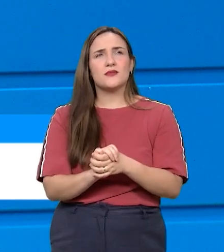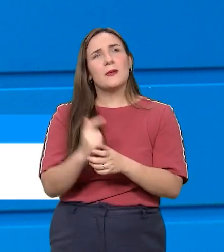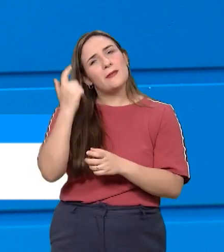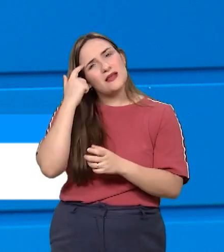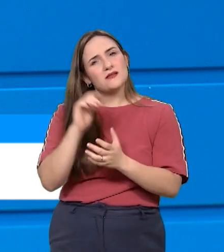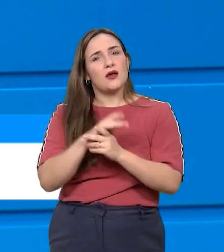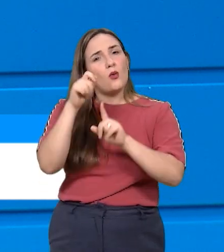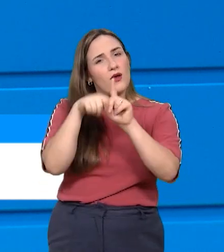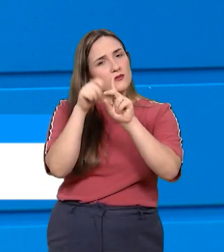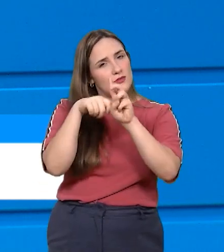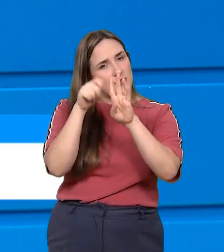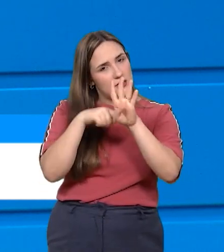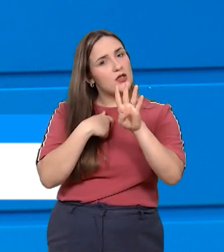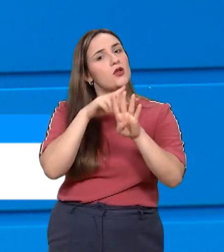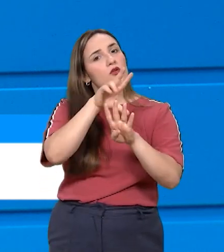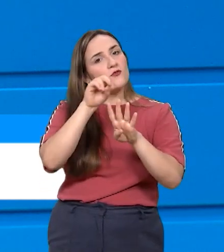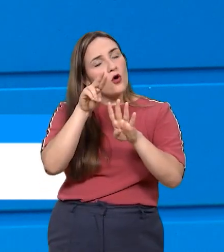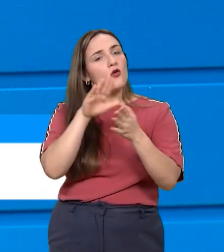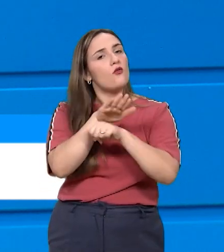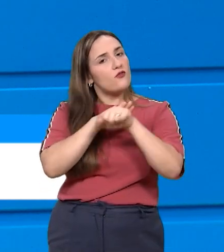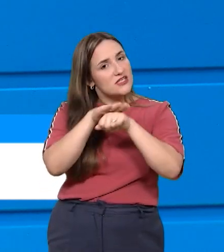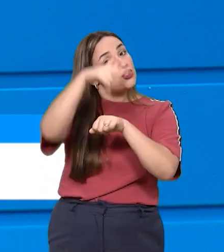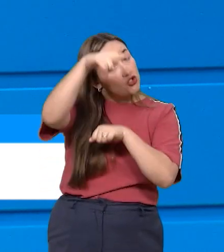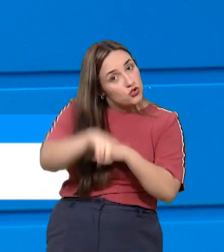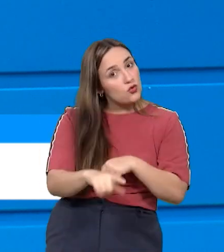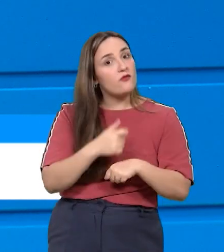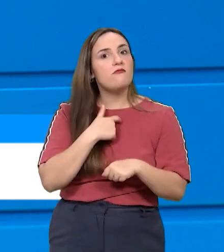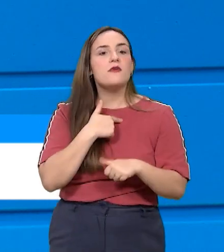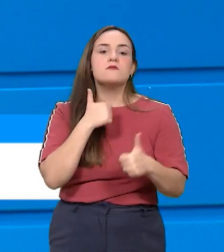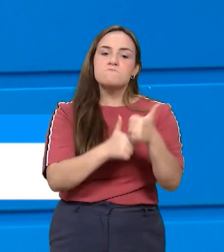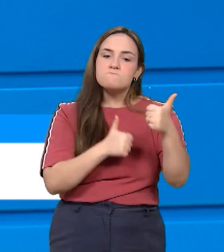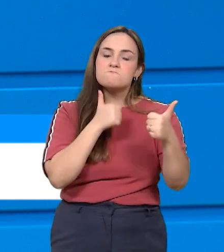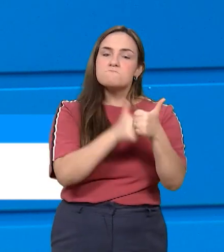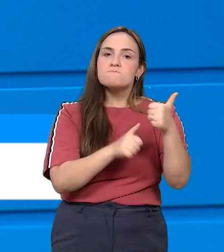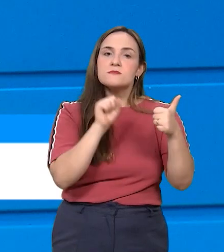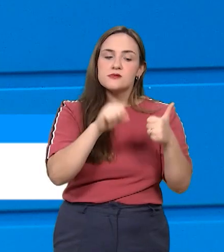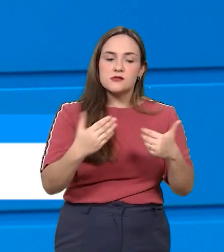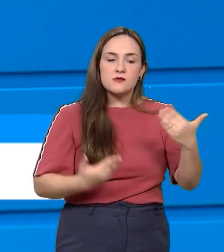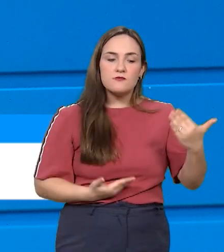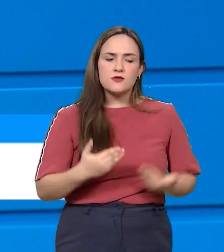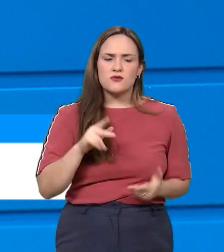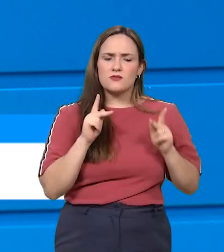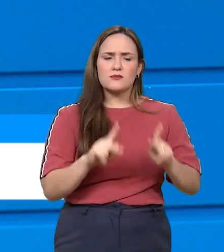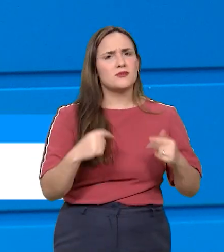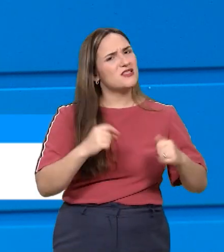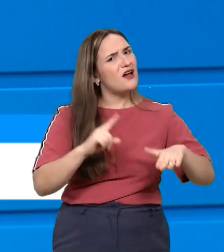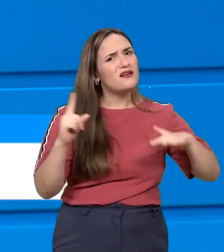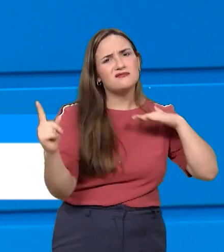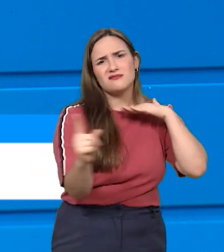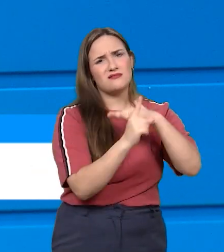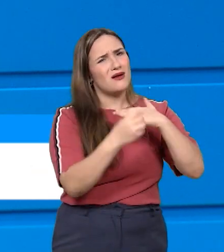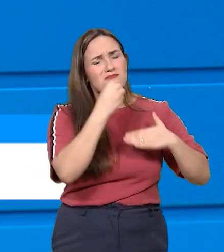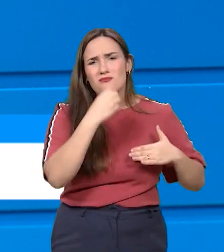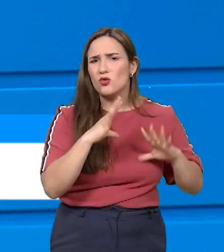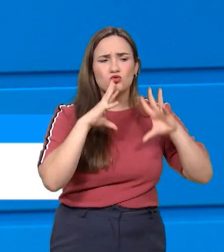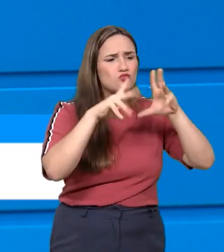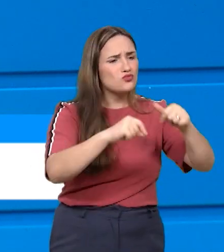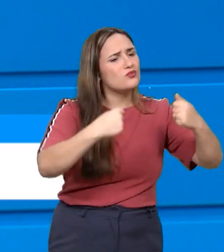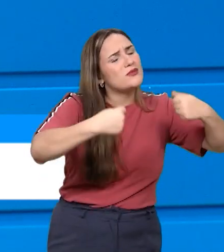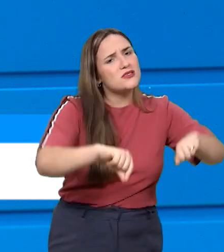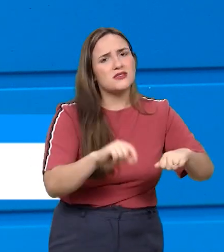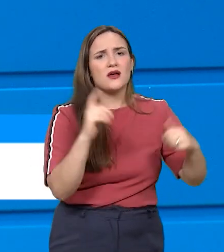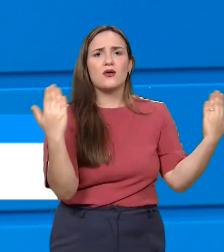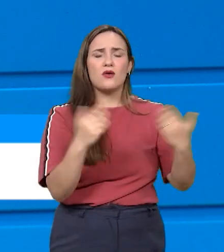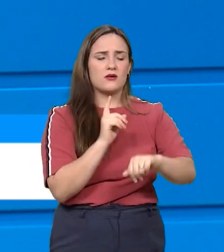daqui 4 meses nós vamos conversar novamente e eu vou continuar batendo nessa tecla de que o servidor precisa ser atendido naquilo que ele